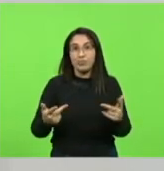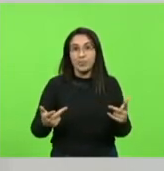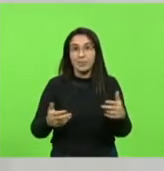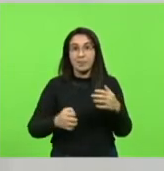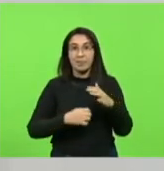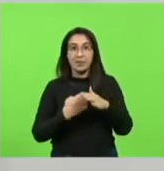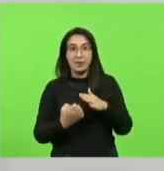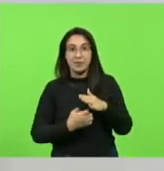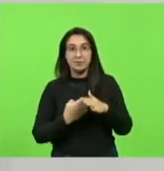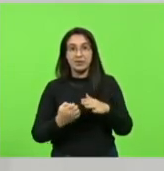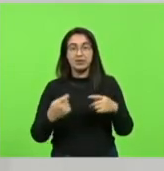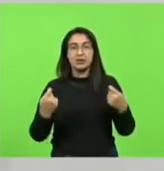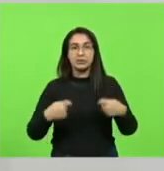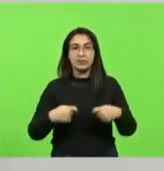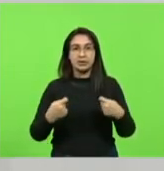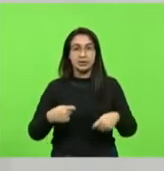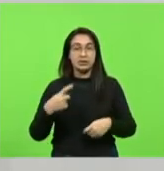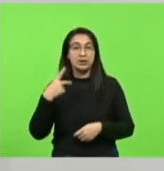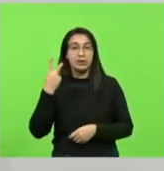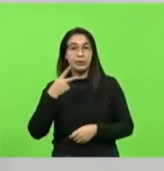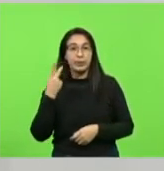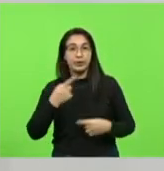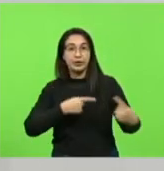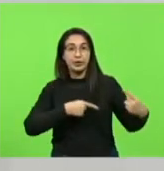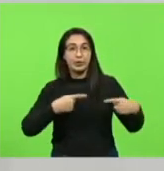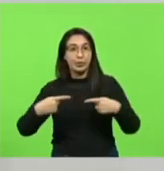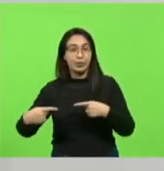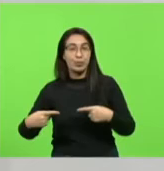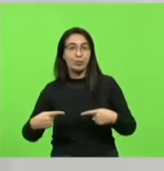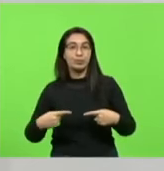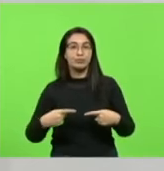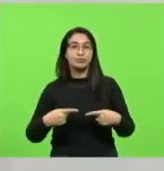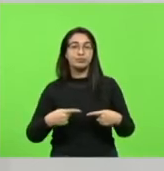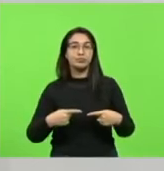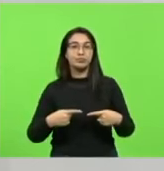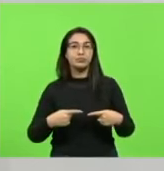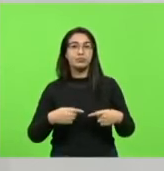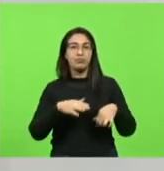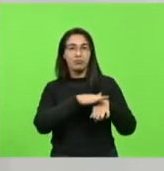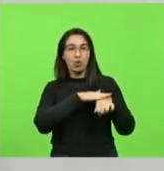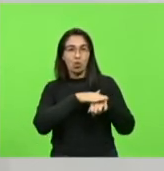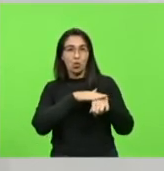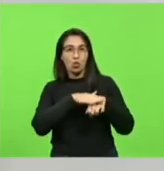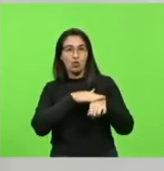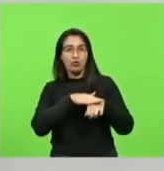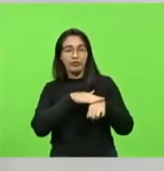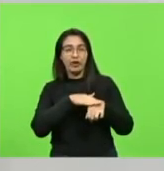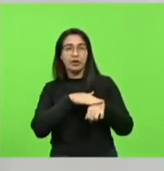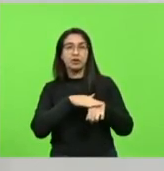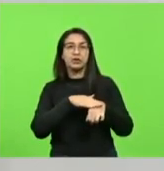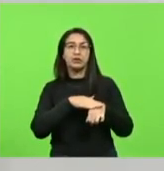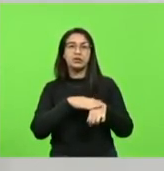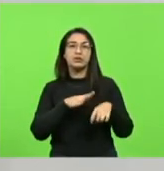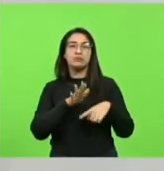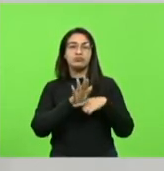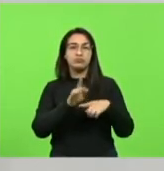ter políticas públicas e debates para mantê-las vivas e pujantes.